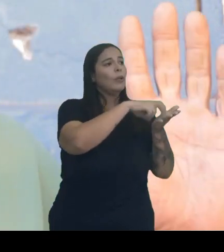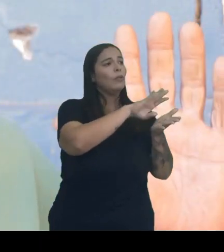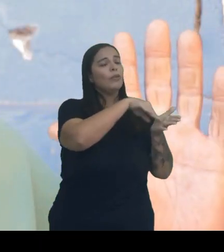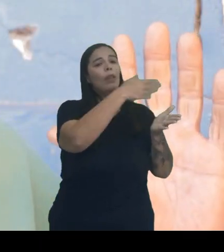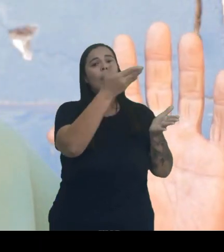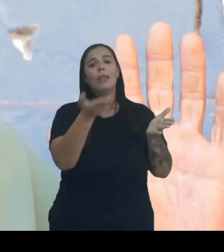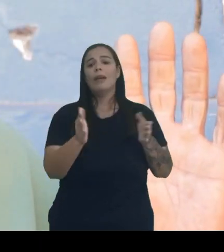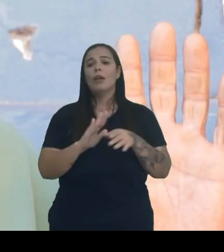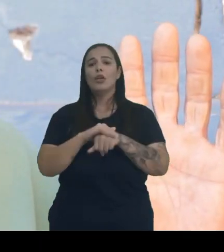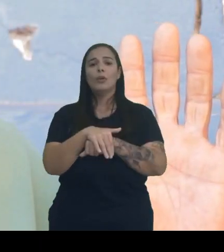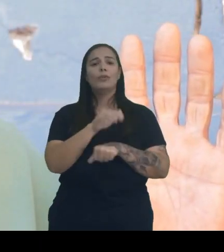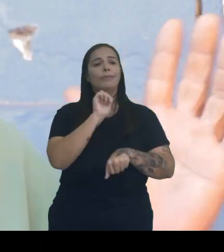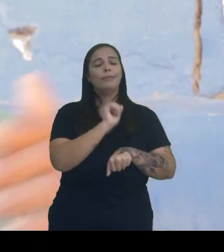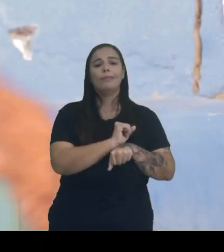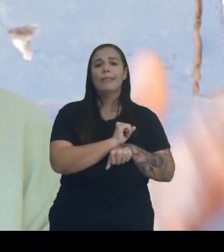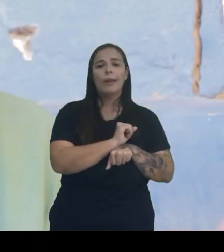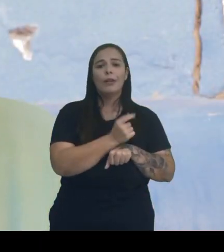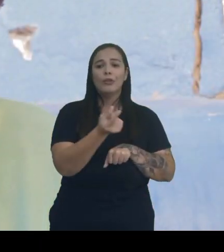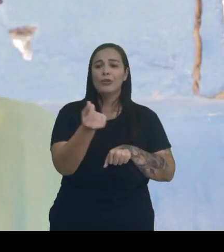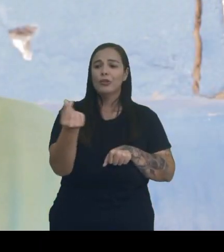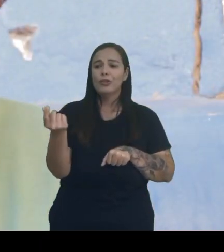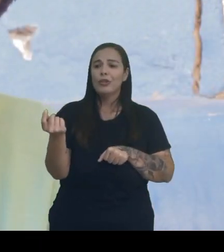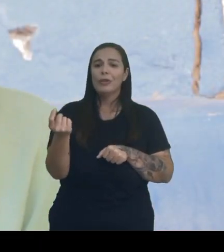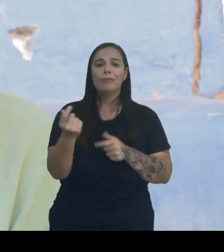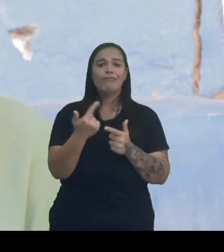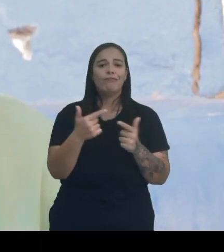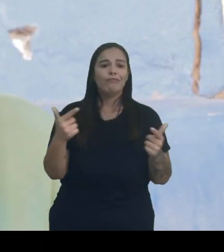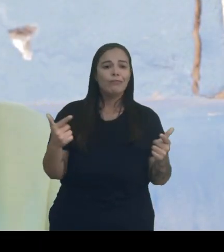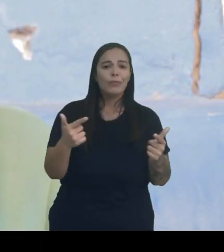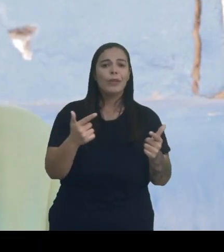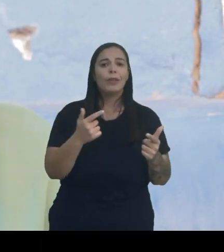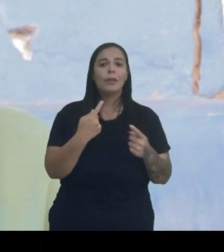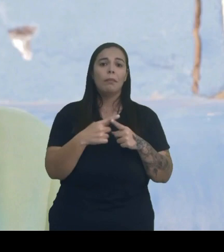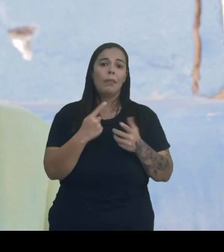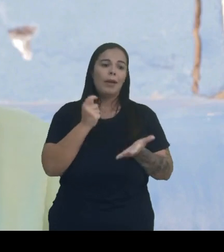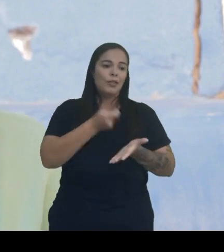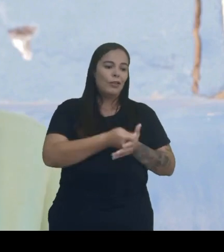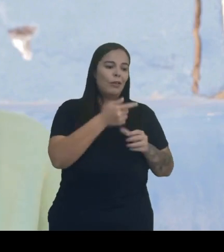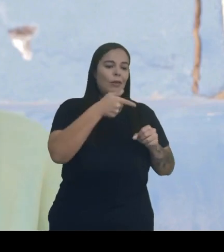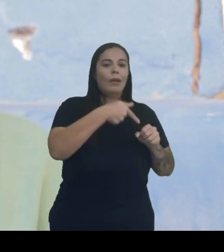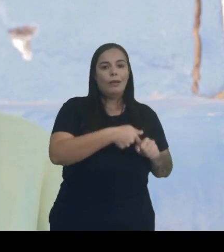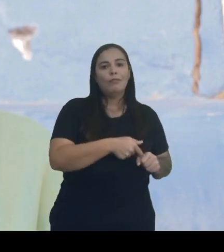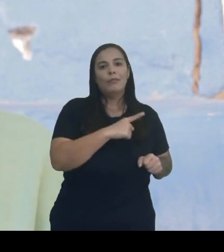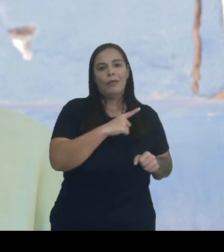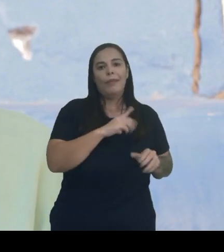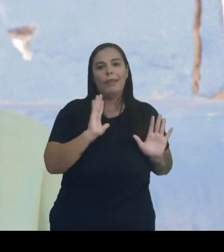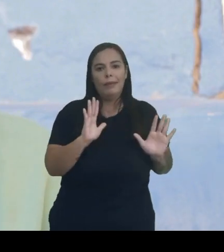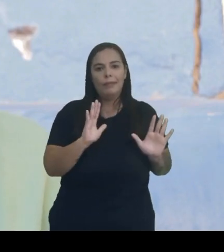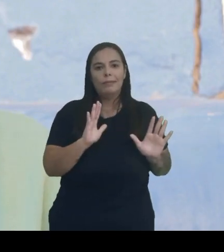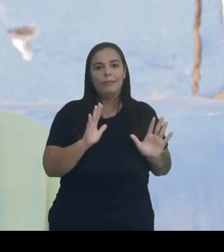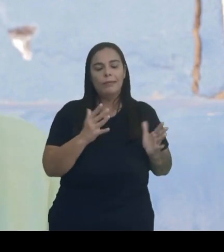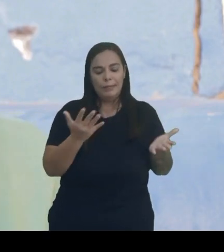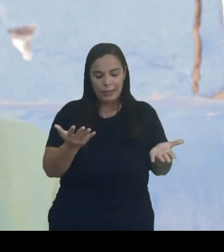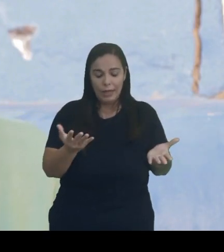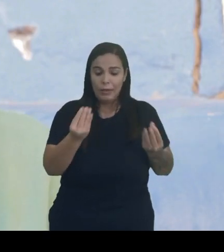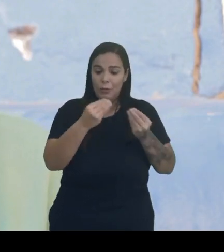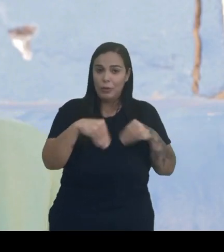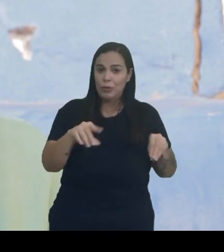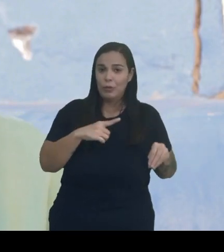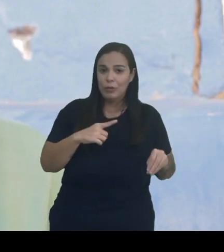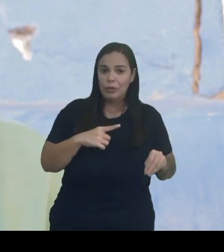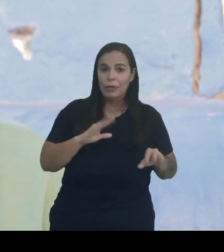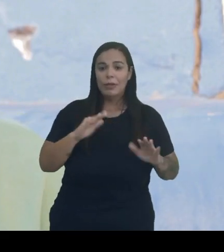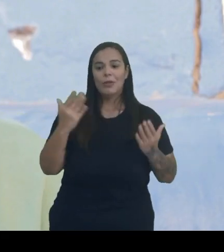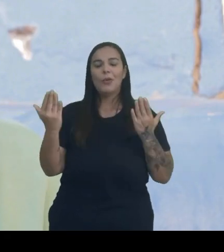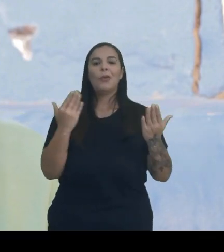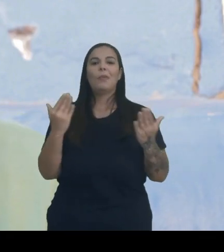sem fazer um tostão. Ainda vai gastar o dinheiro do combustível que você saiu de casa com a gasolina para vir, né? Então, identicamente, igualando